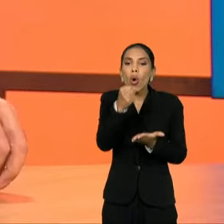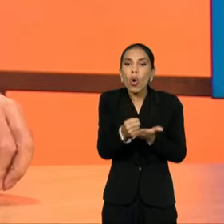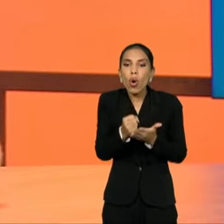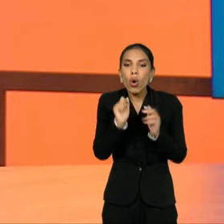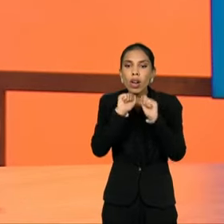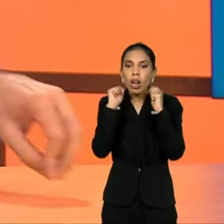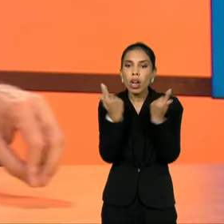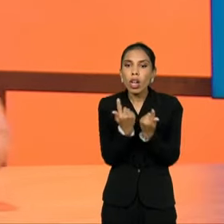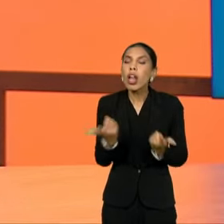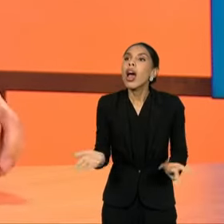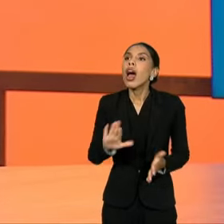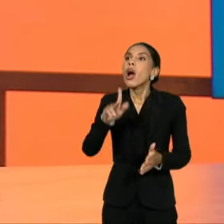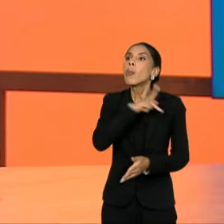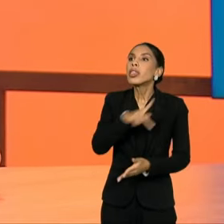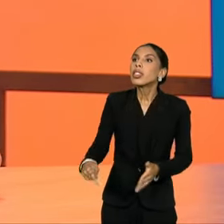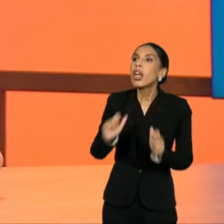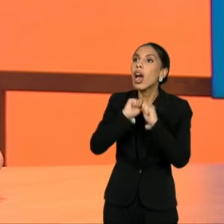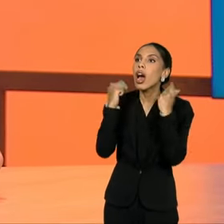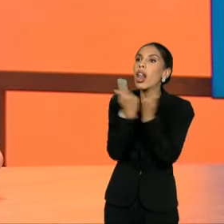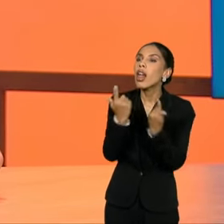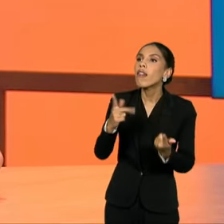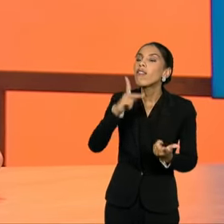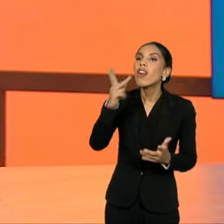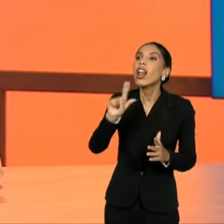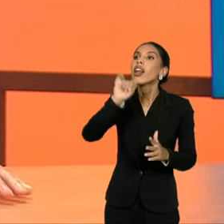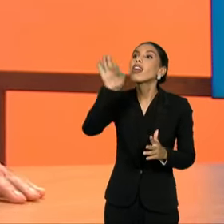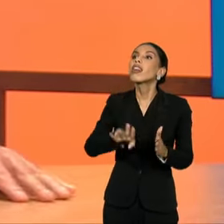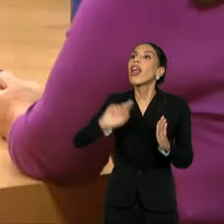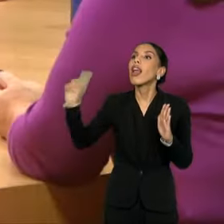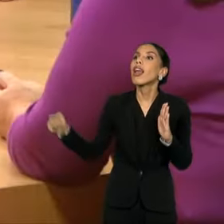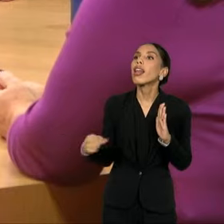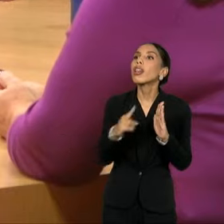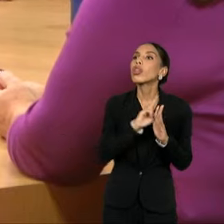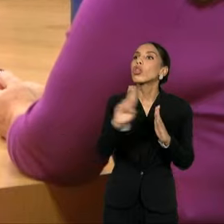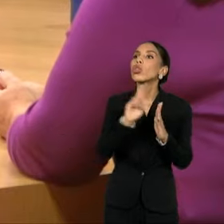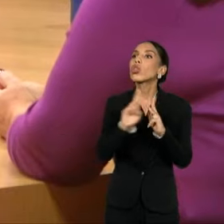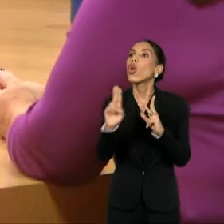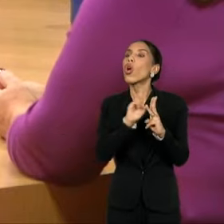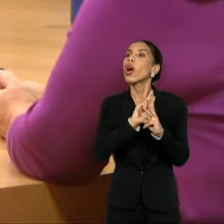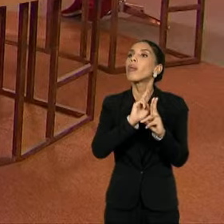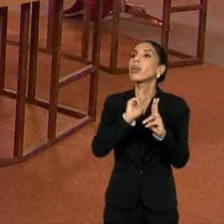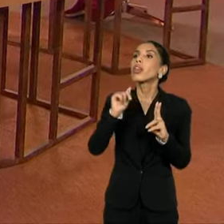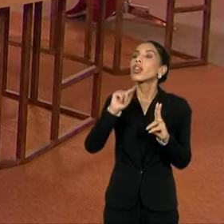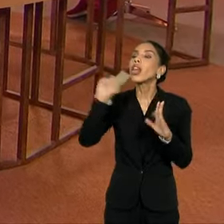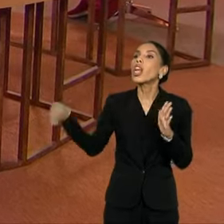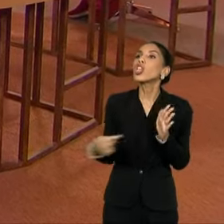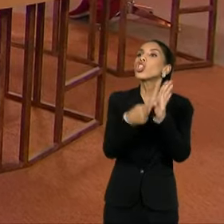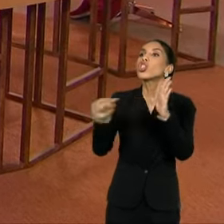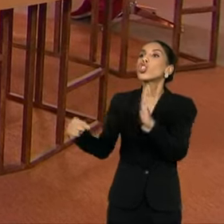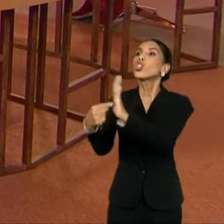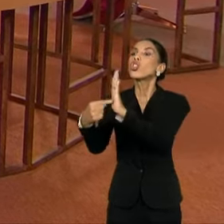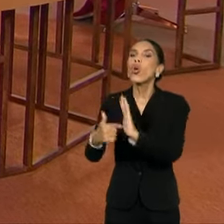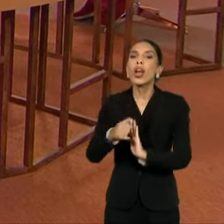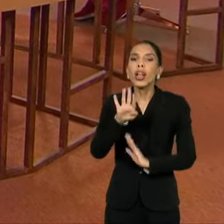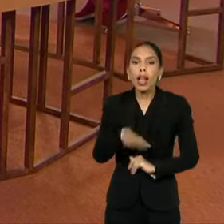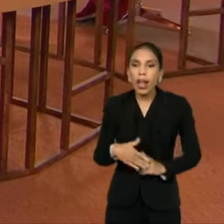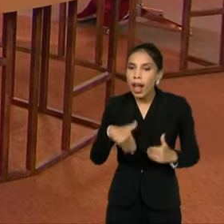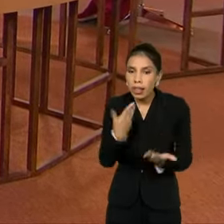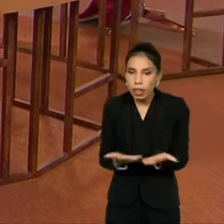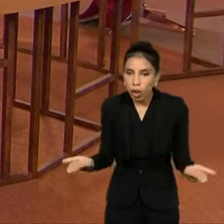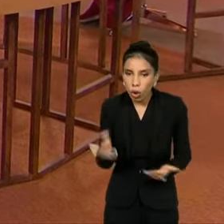hoje não disse quem nomeou esses dois assassinos para a Alerj. É uma loucura, gente. E outra coisa, a investigação parou.